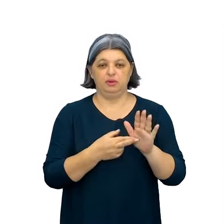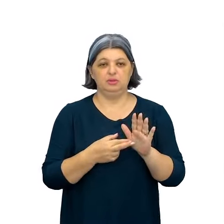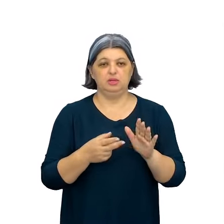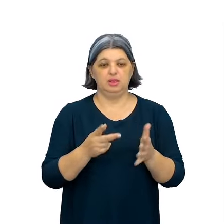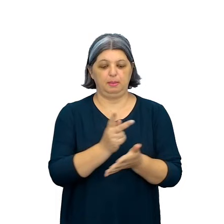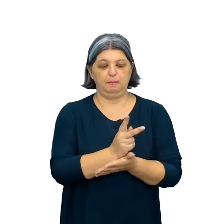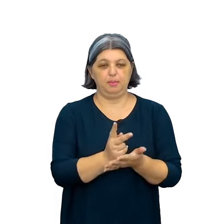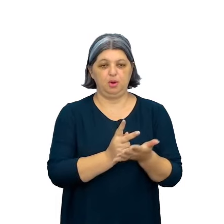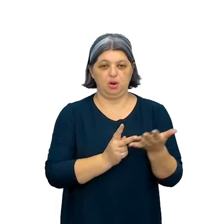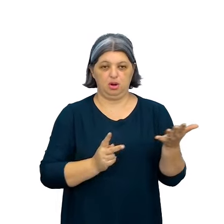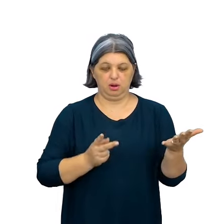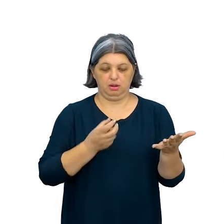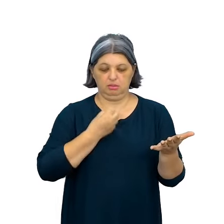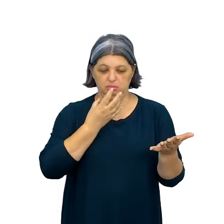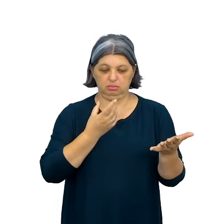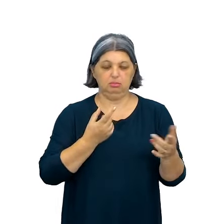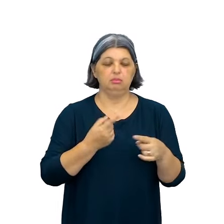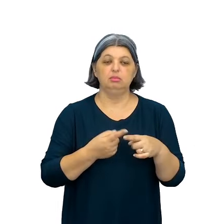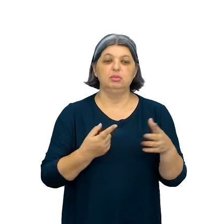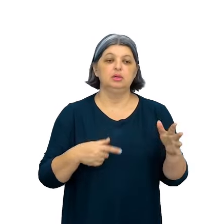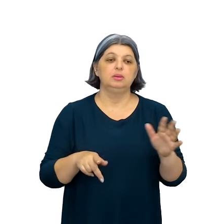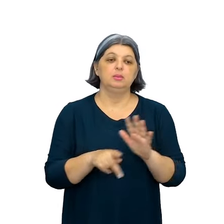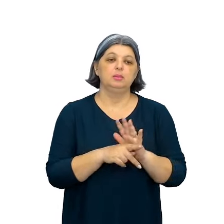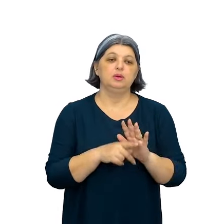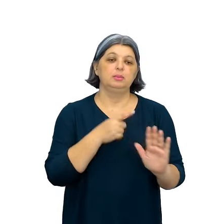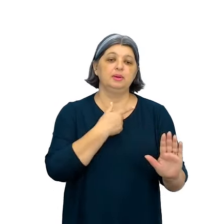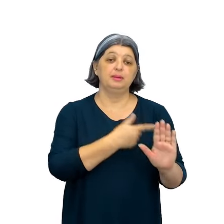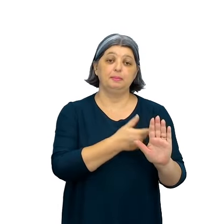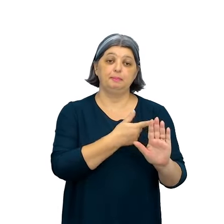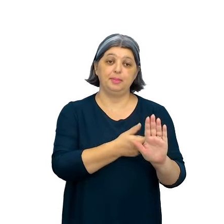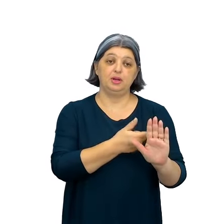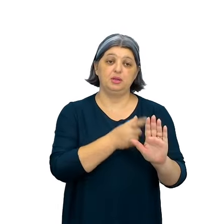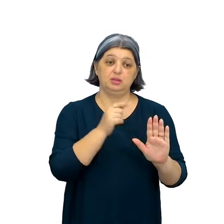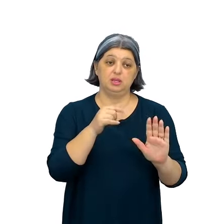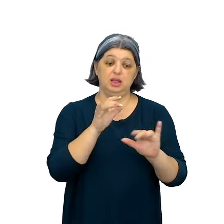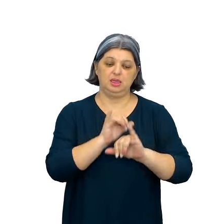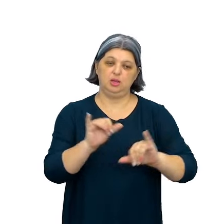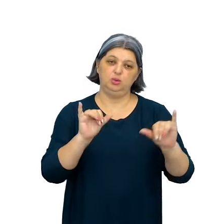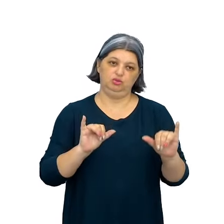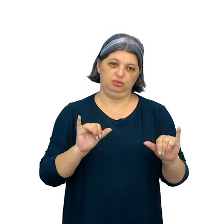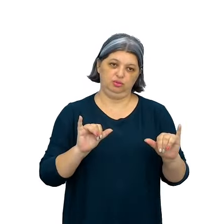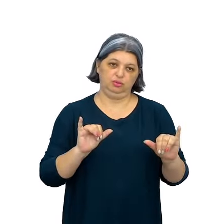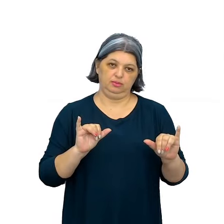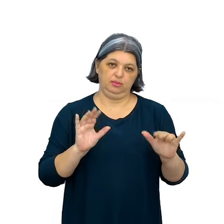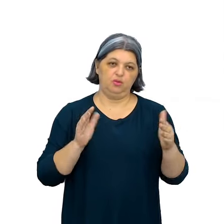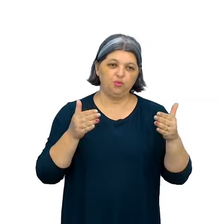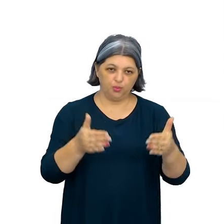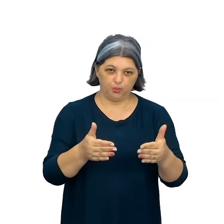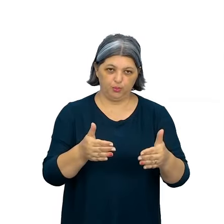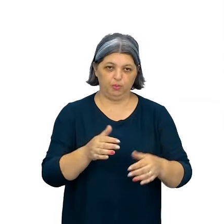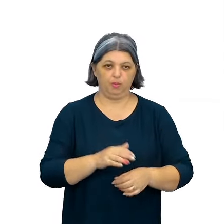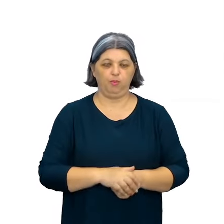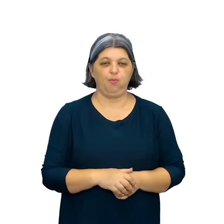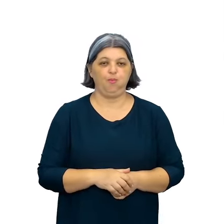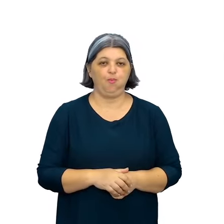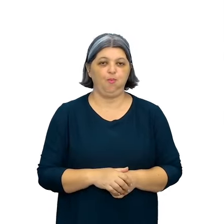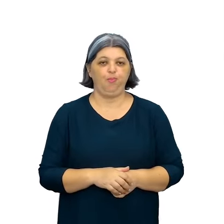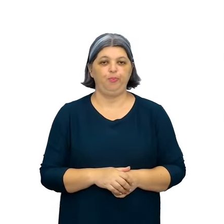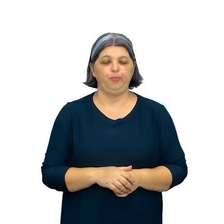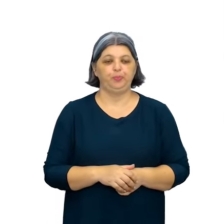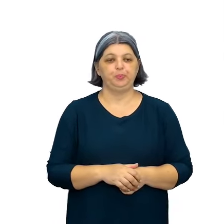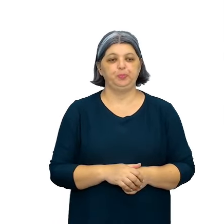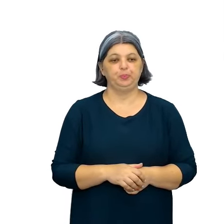poética, porque traz a paródia da notícia em si, né? Perdão, já passei aqui, não era para ter passado. É